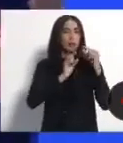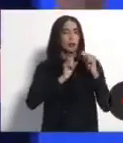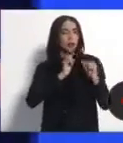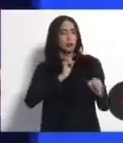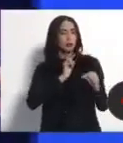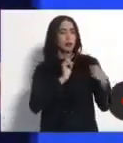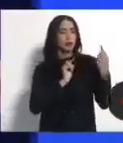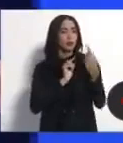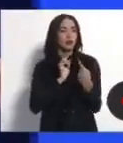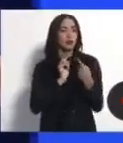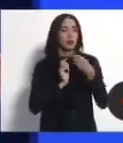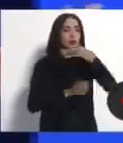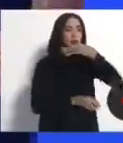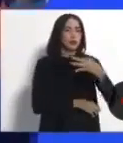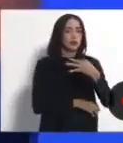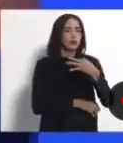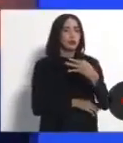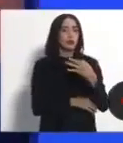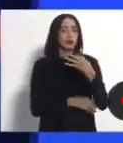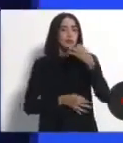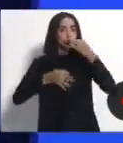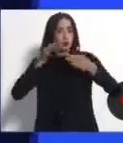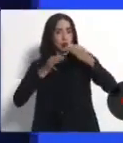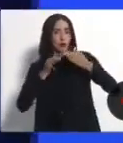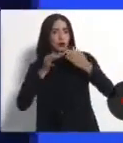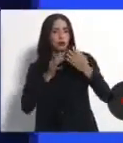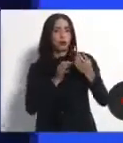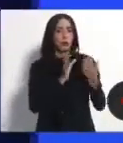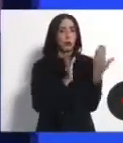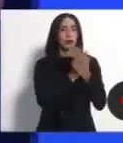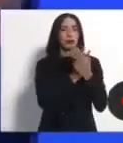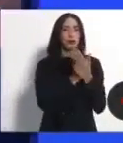proibindo o direito de opinar. Então, a classe